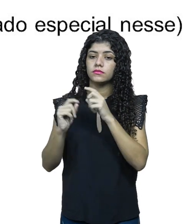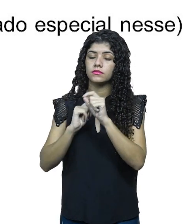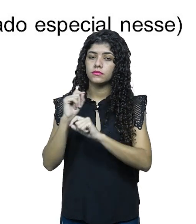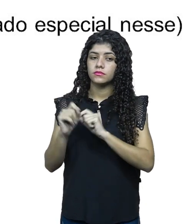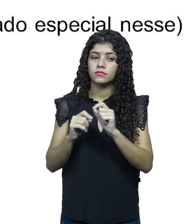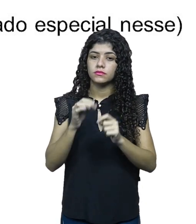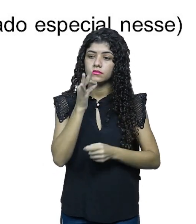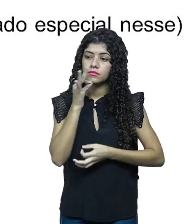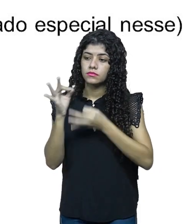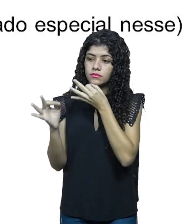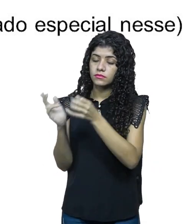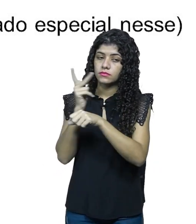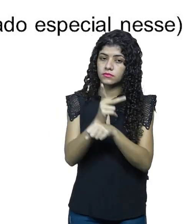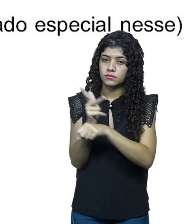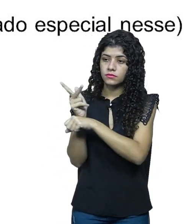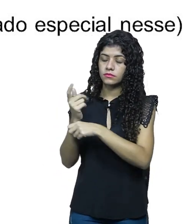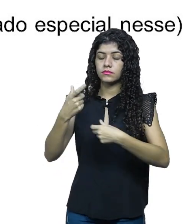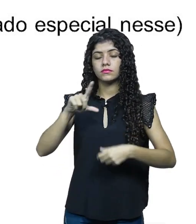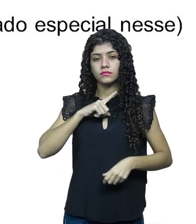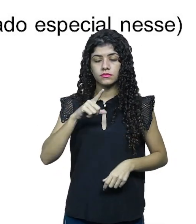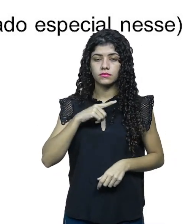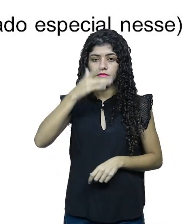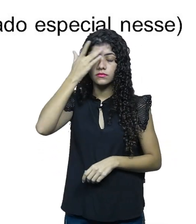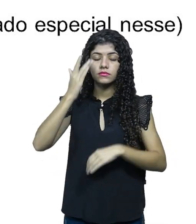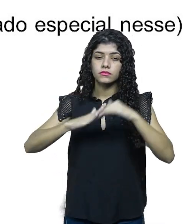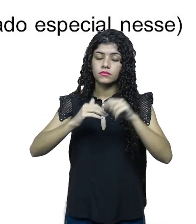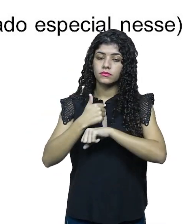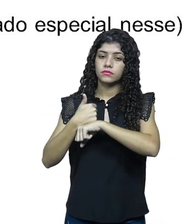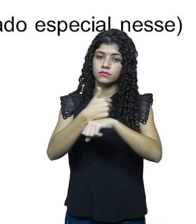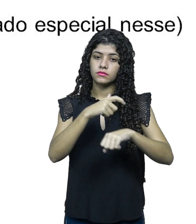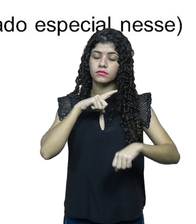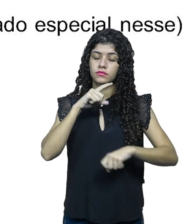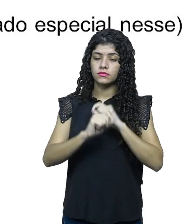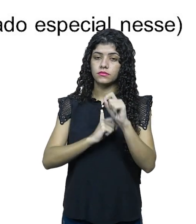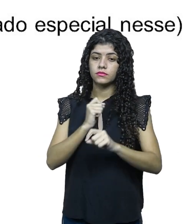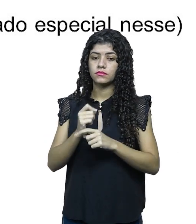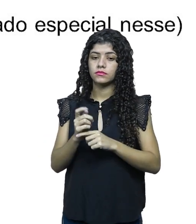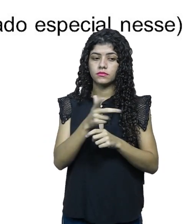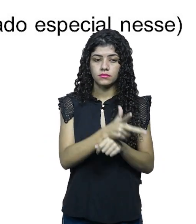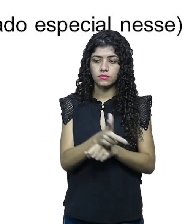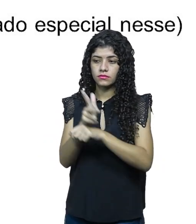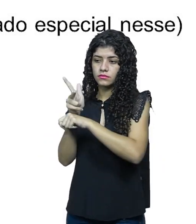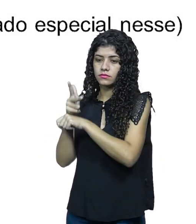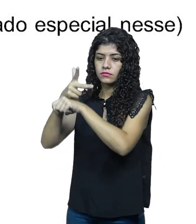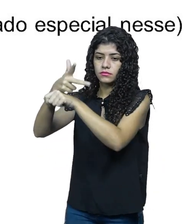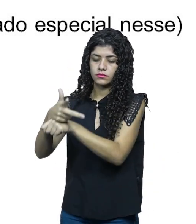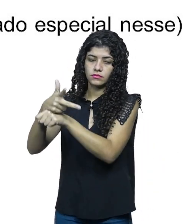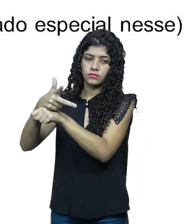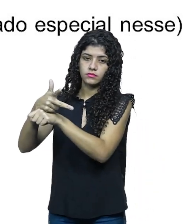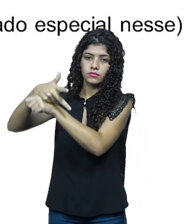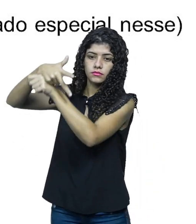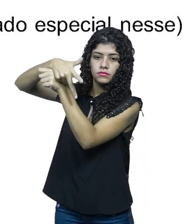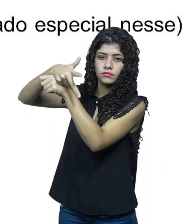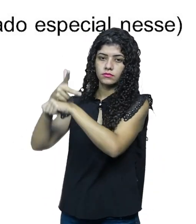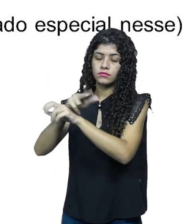mesma pessoa que vai ficar encarregada de dar indicações de câmera, porque tem profissionais que vão